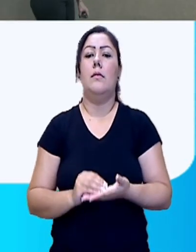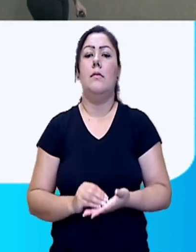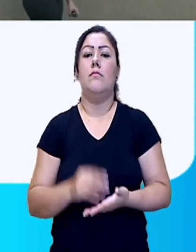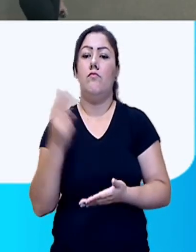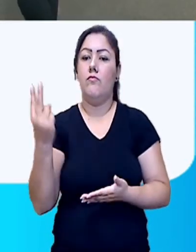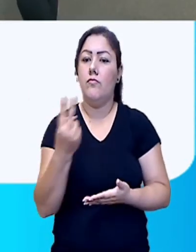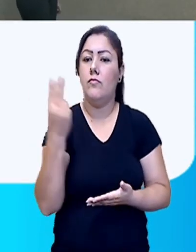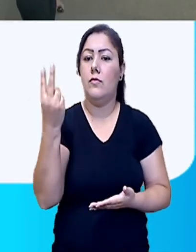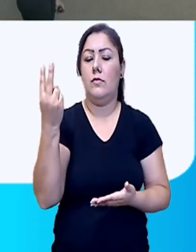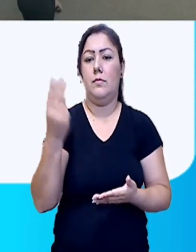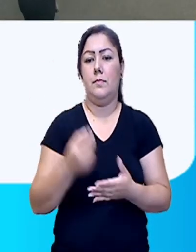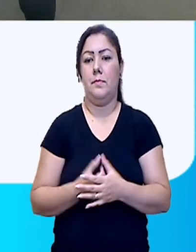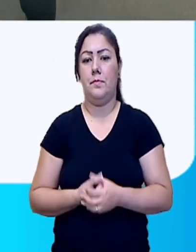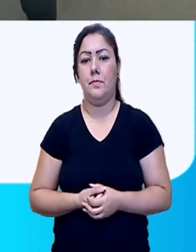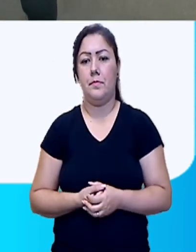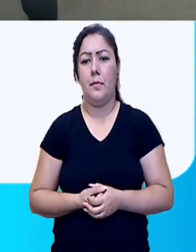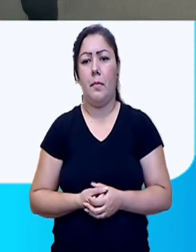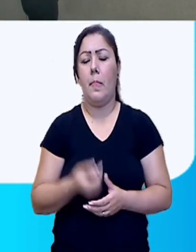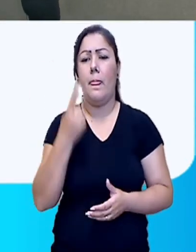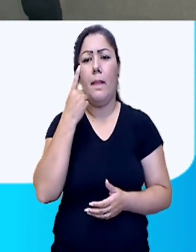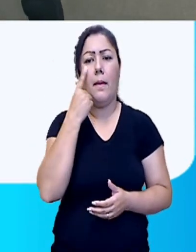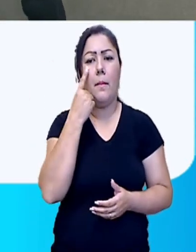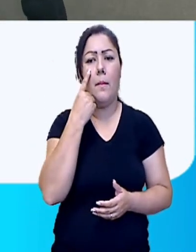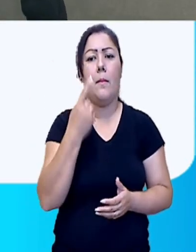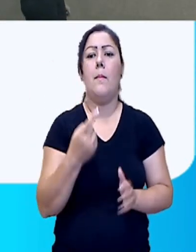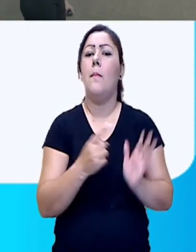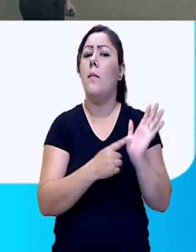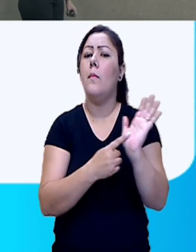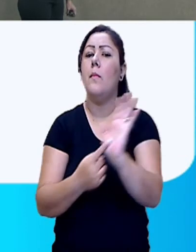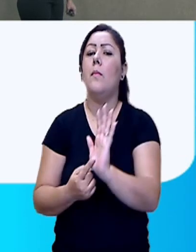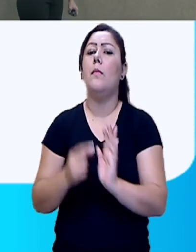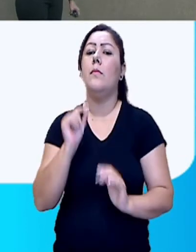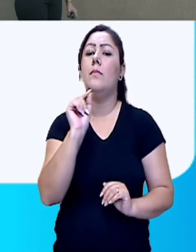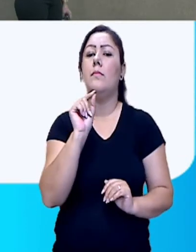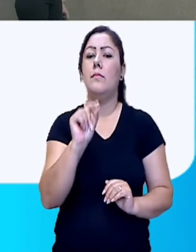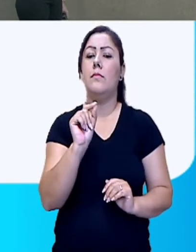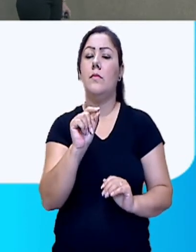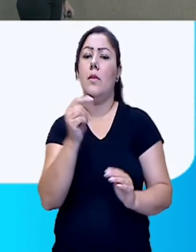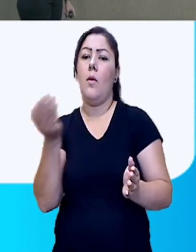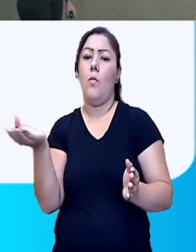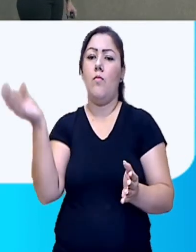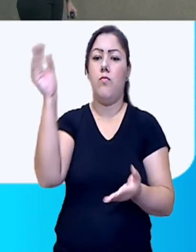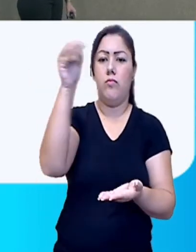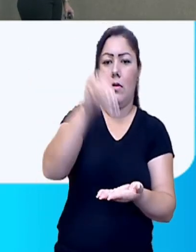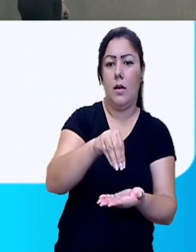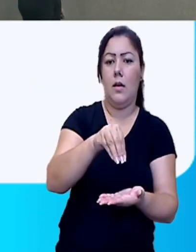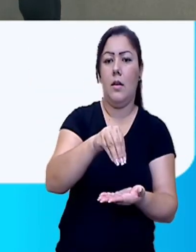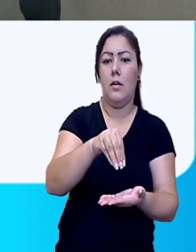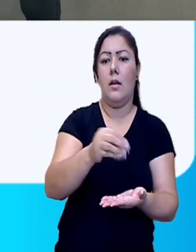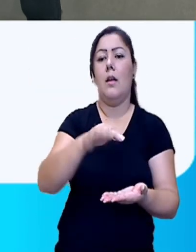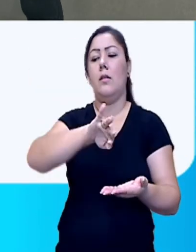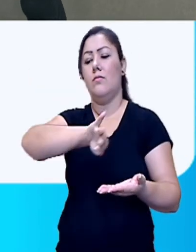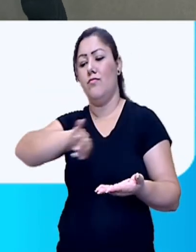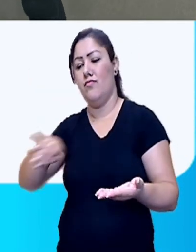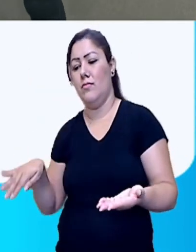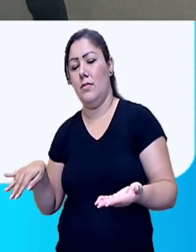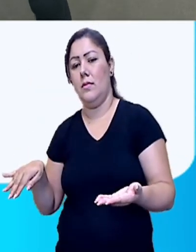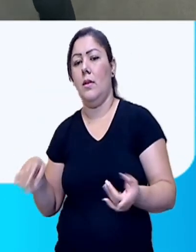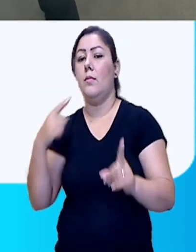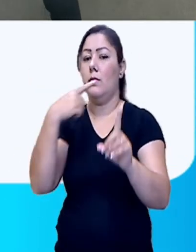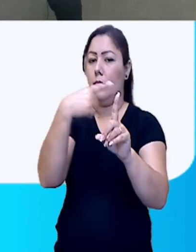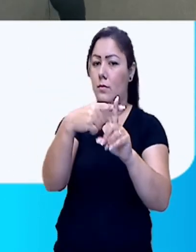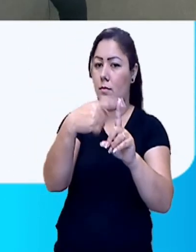para vocês? Eu quero mostrar... O que entra e o que sai, o que é positivo e o que é